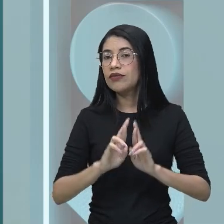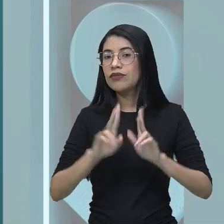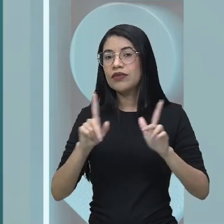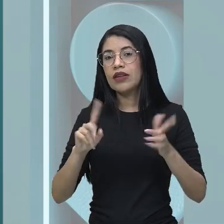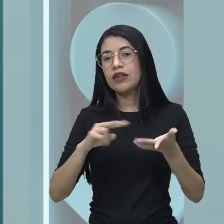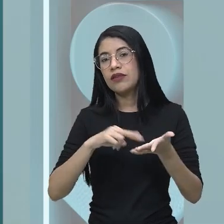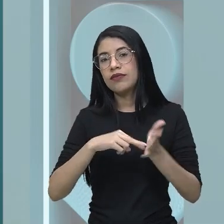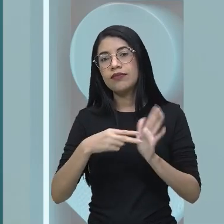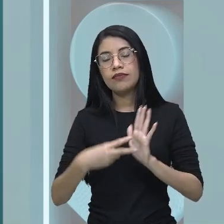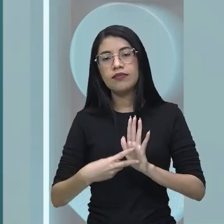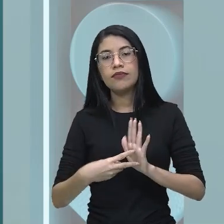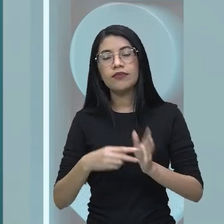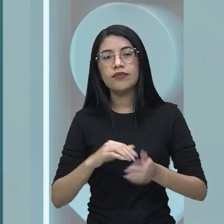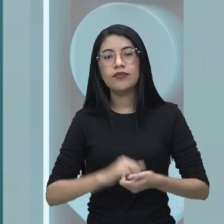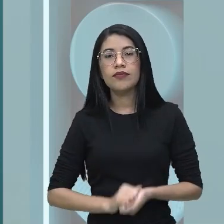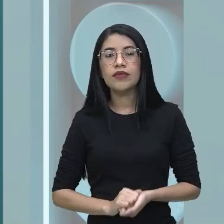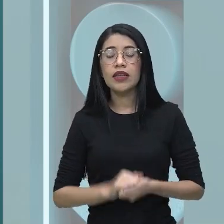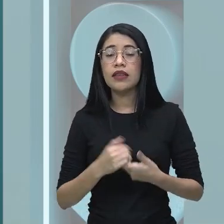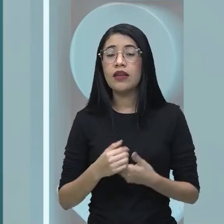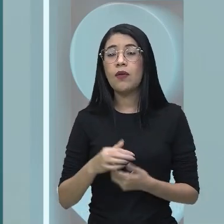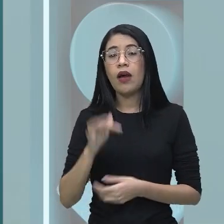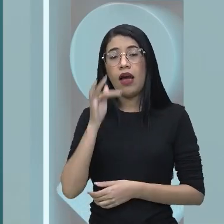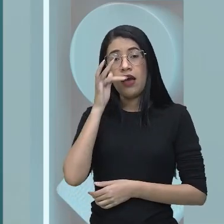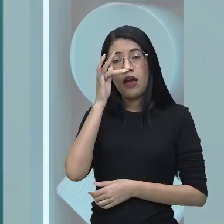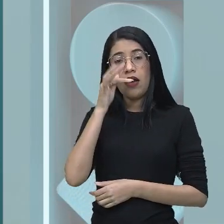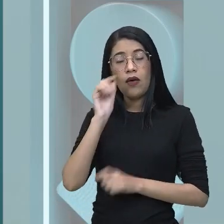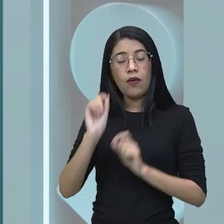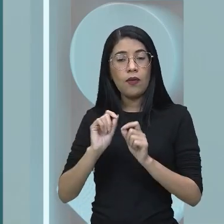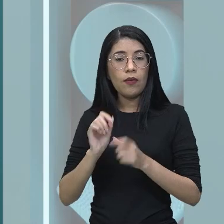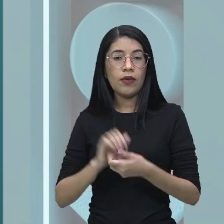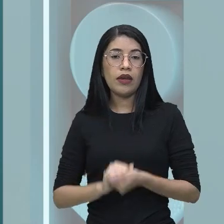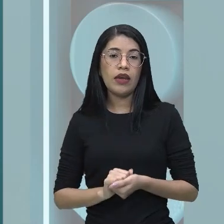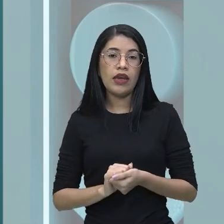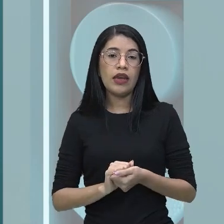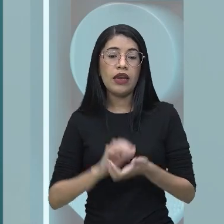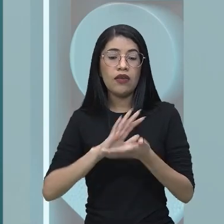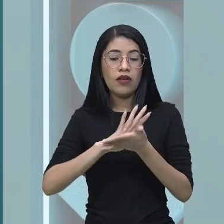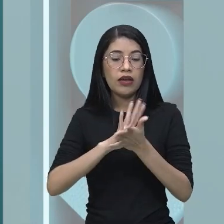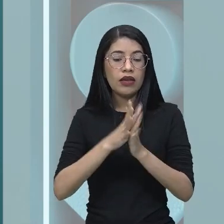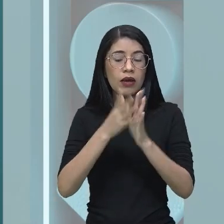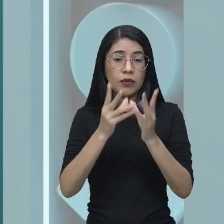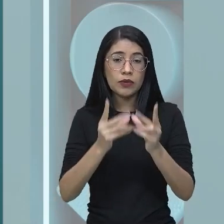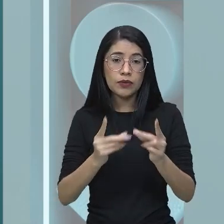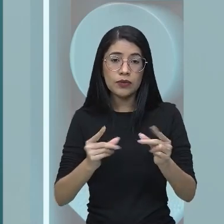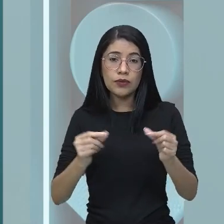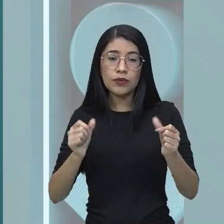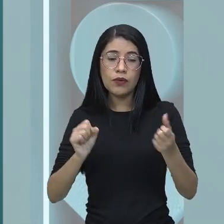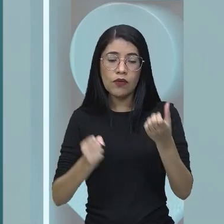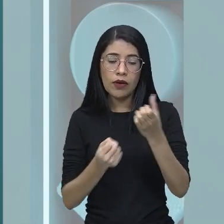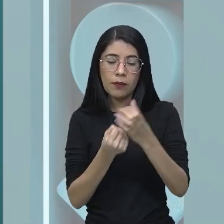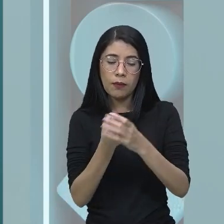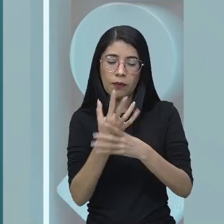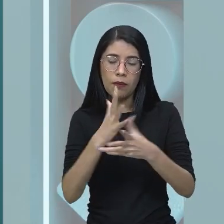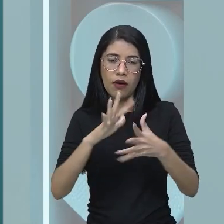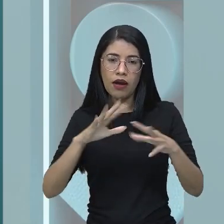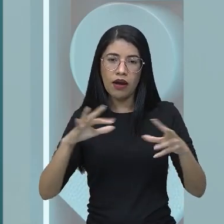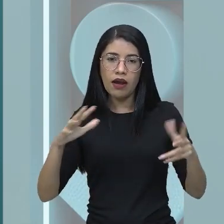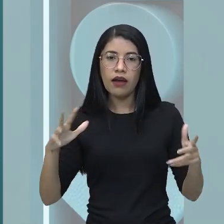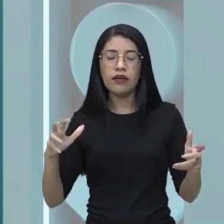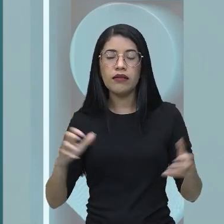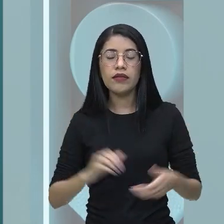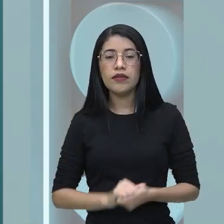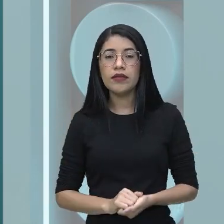diferente então a Rosa É exatamente esse objeto de destruição é o objeto que causou tanta